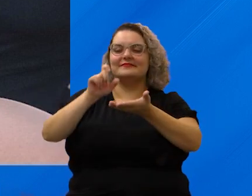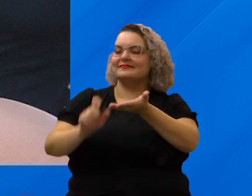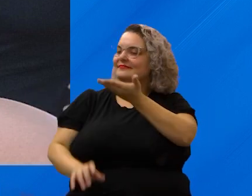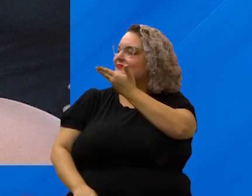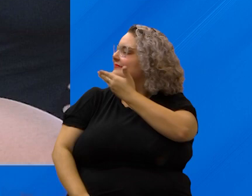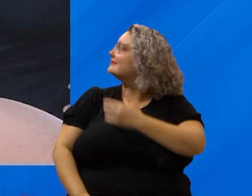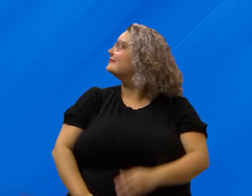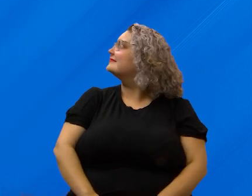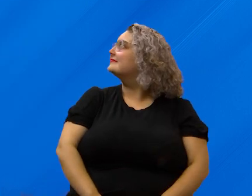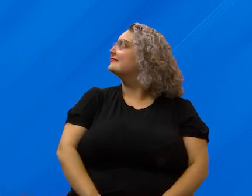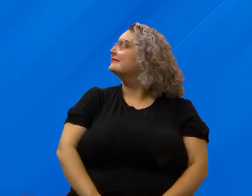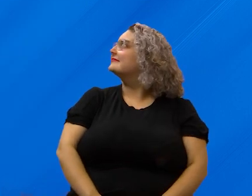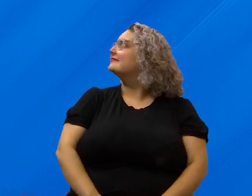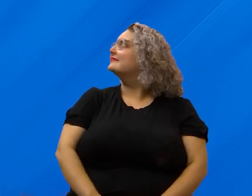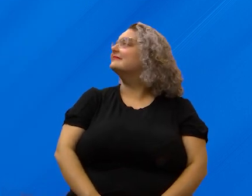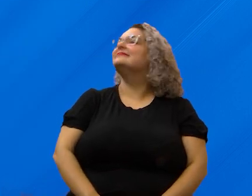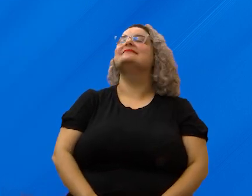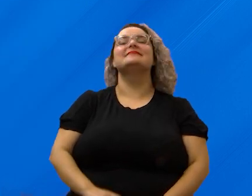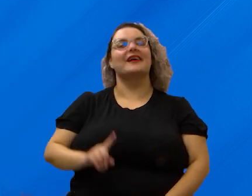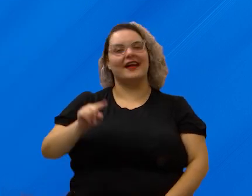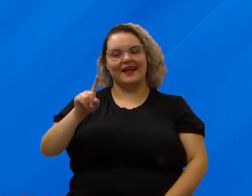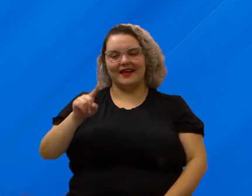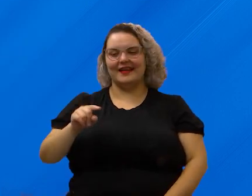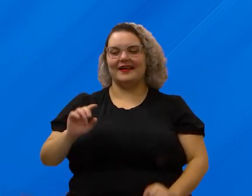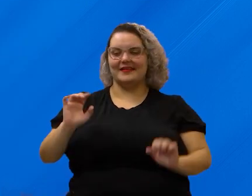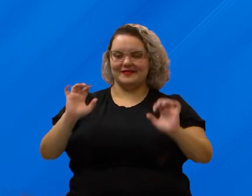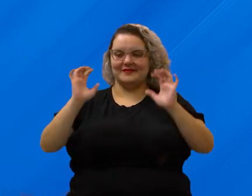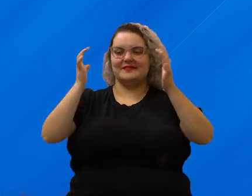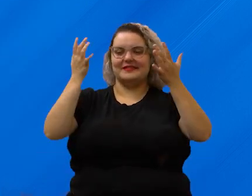ver, tem outra também. Essa daí foi uma